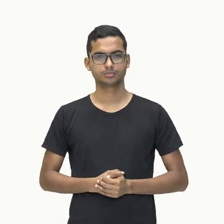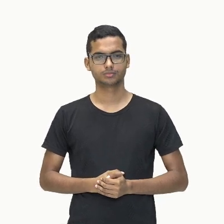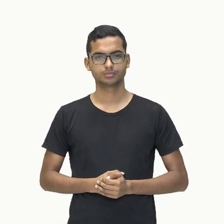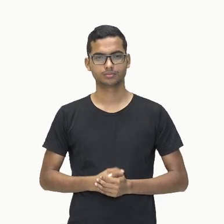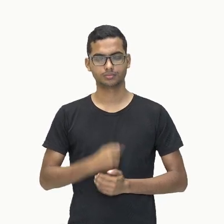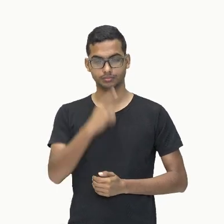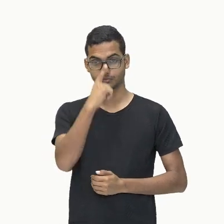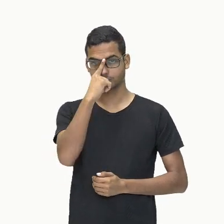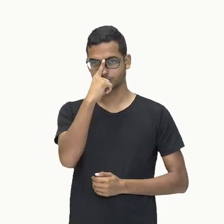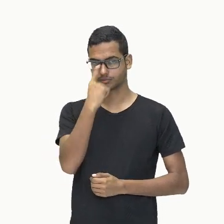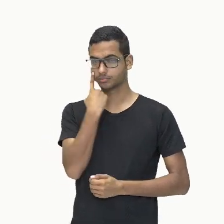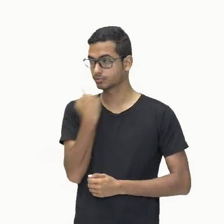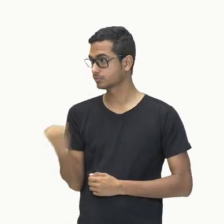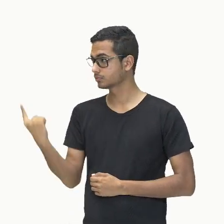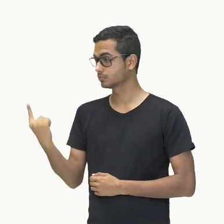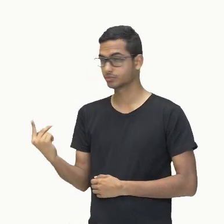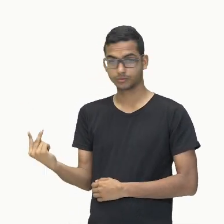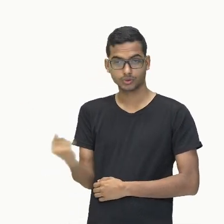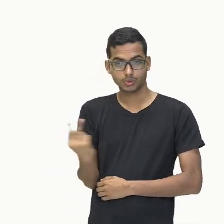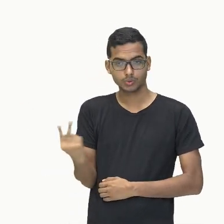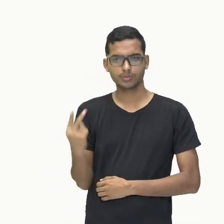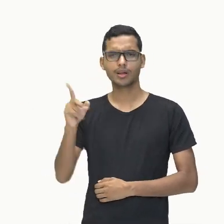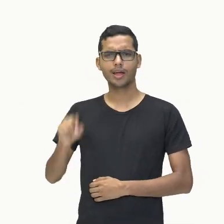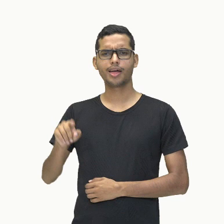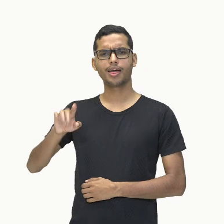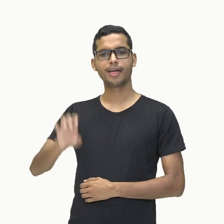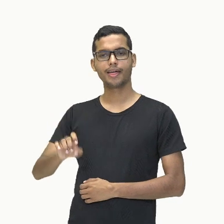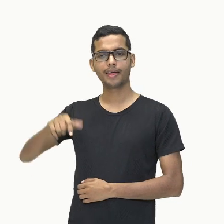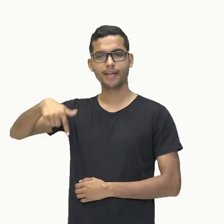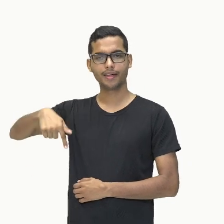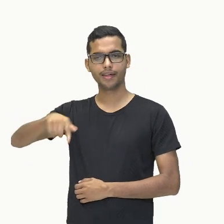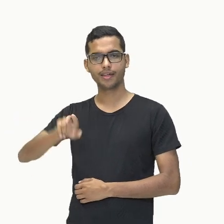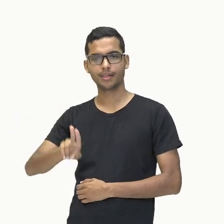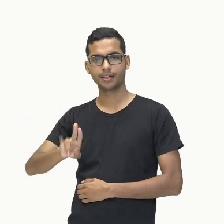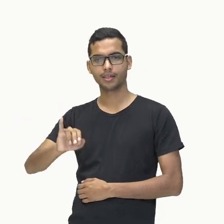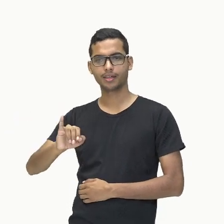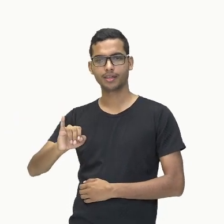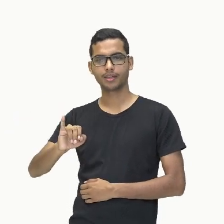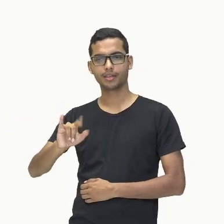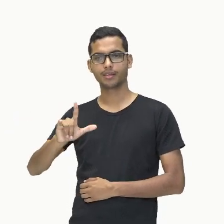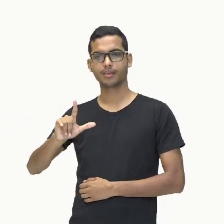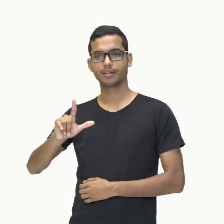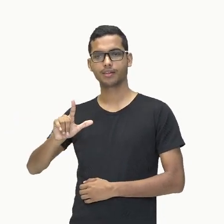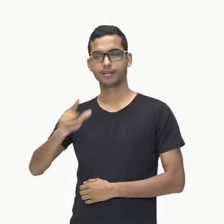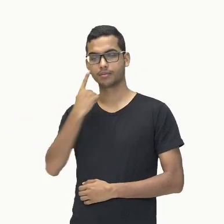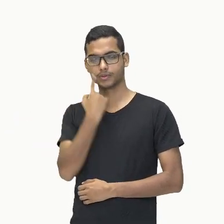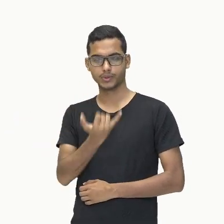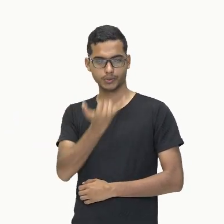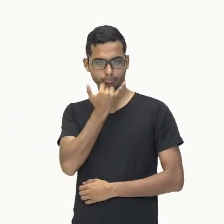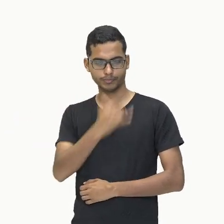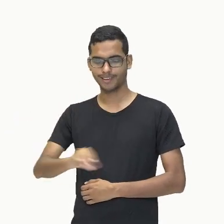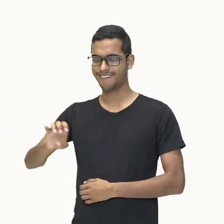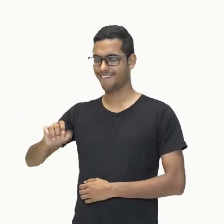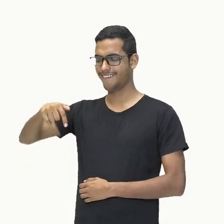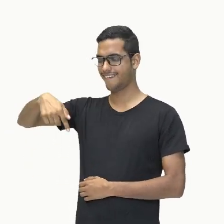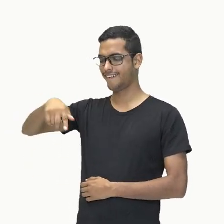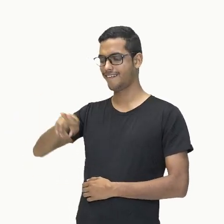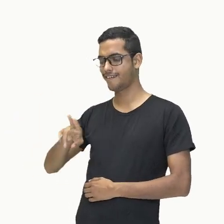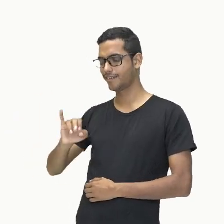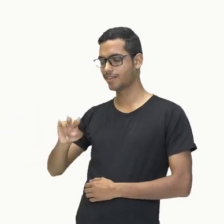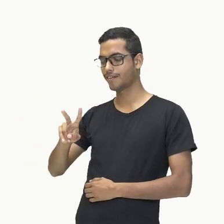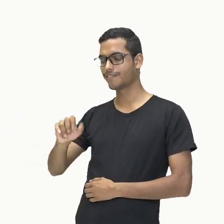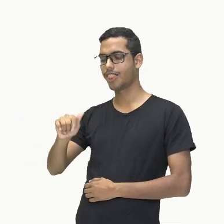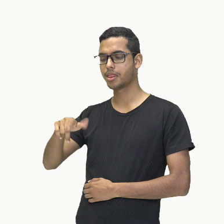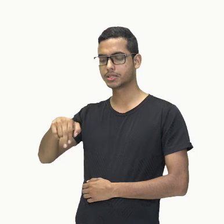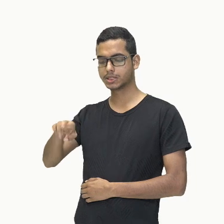são equivalentes, tá bom? Essa primeira aqui corresponde exatamente a essa daqui, escrita de uma maneira diferente,